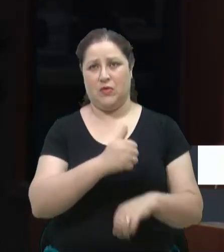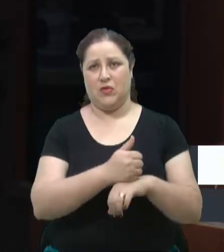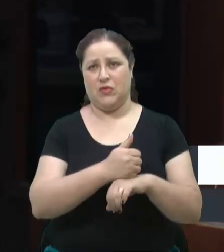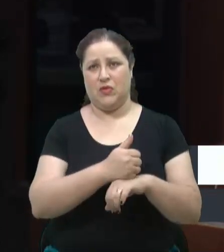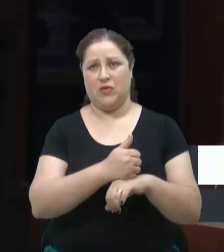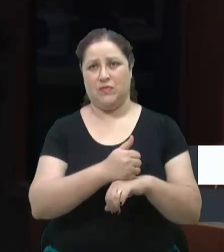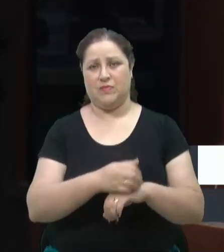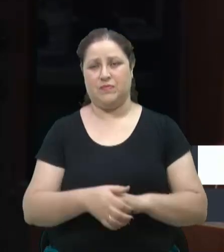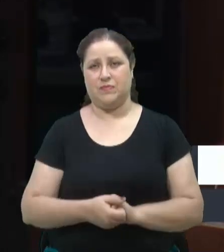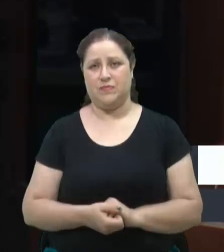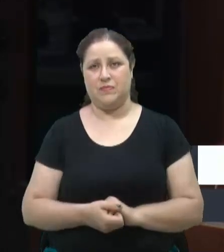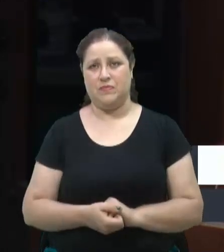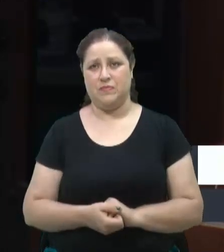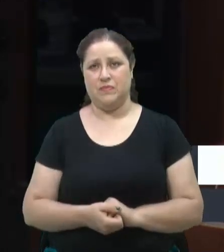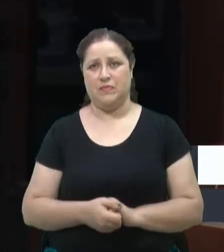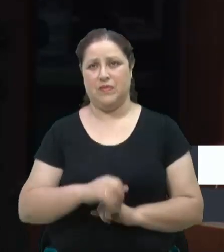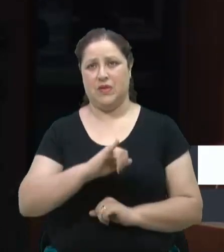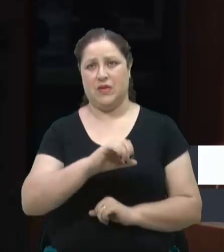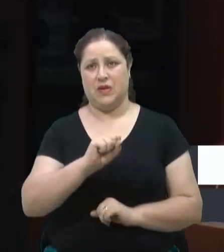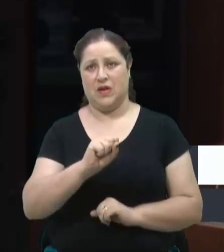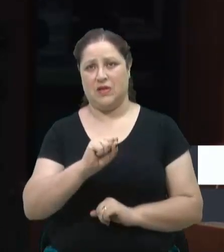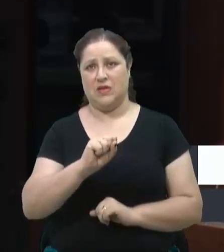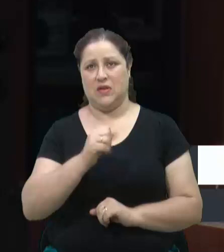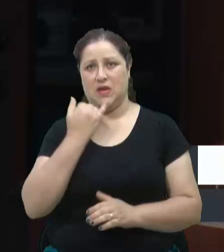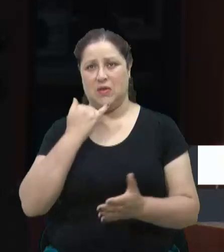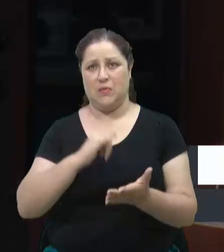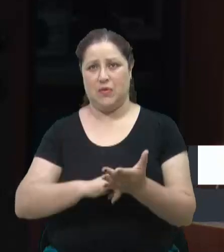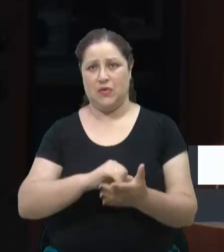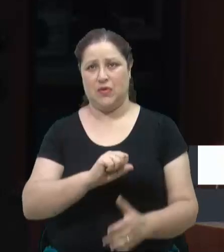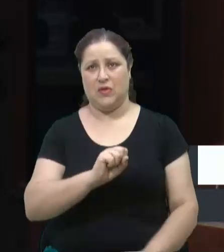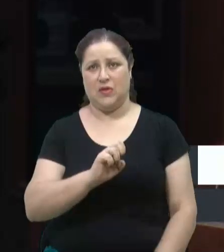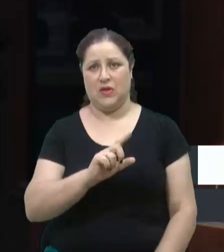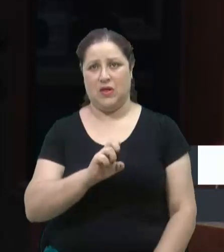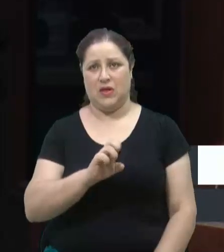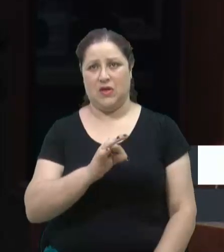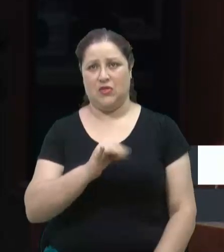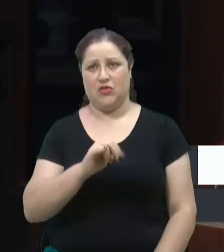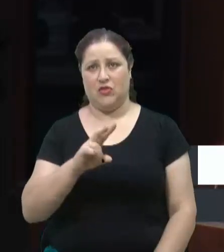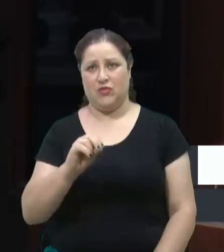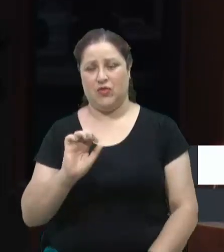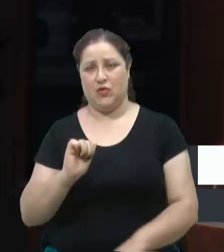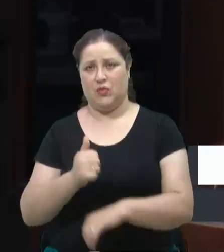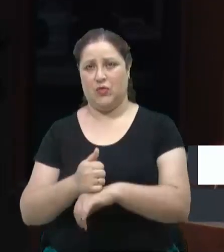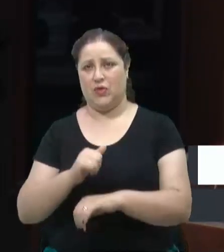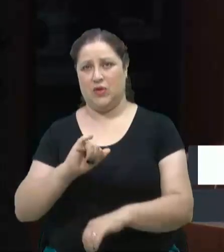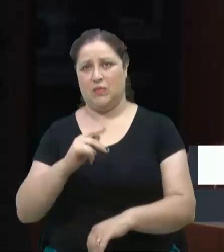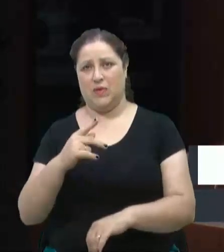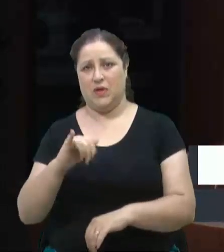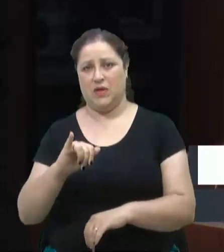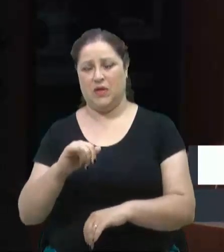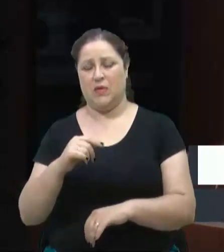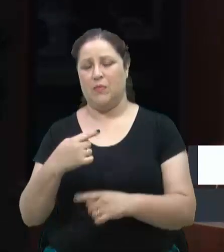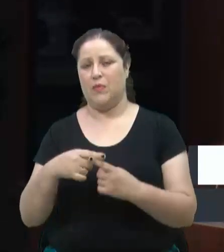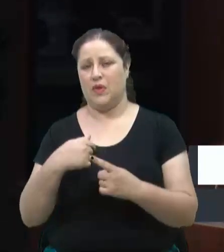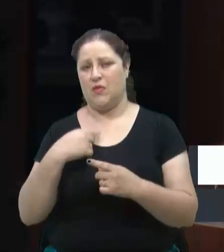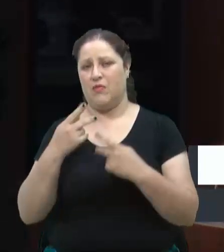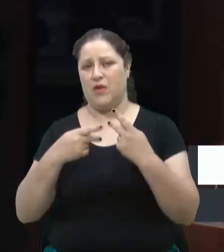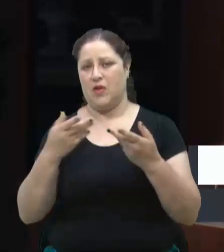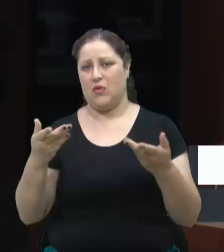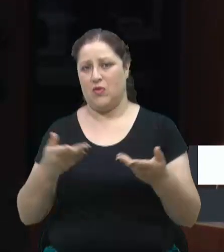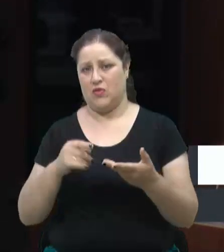PIS e COFINS. E o IS, Imposto Seletivo, substitui o IPI. Por que essa minha fala